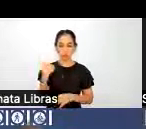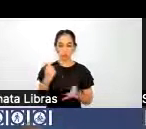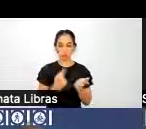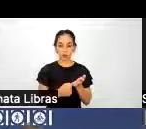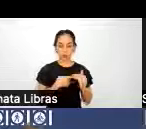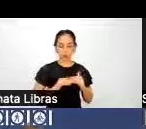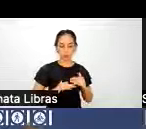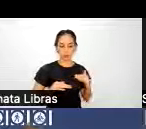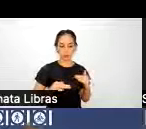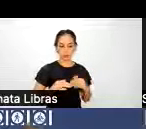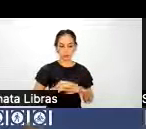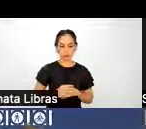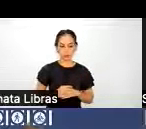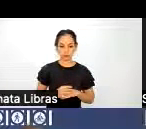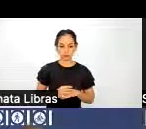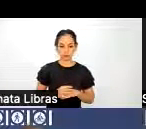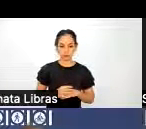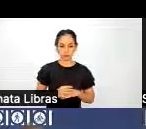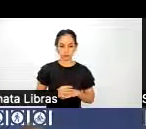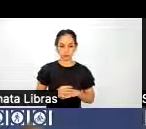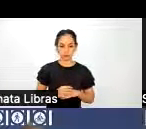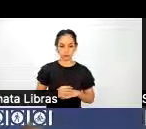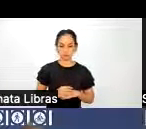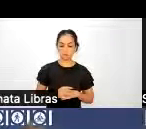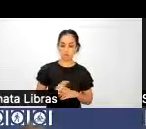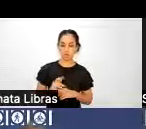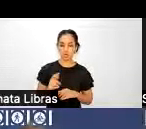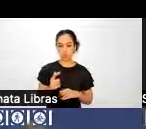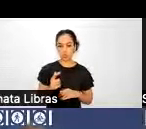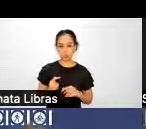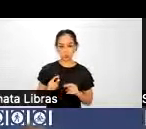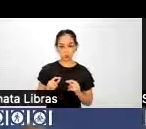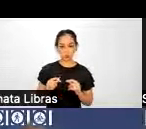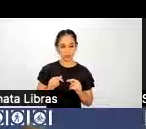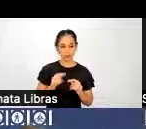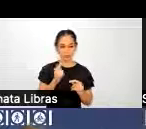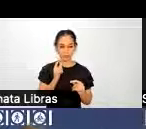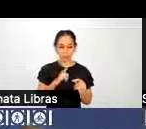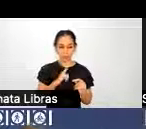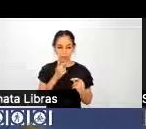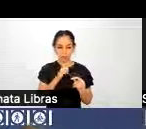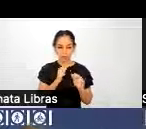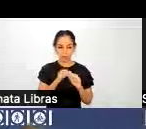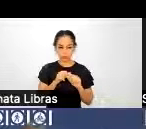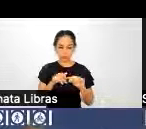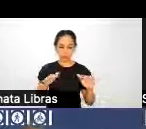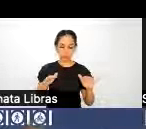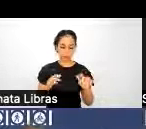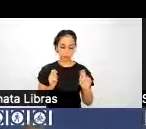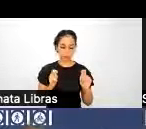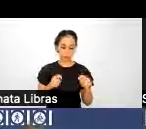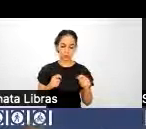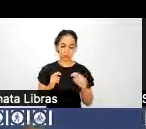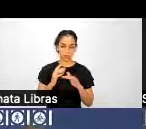piso, não articula tantos atores, mas consegue se espalhar potencialmente pela